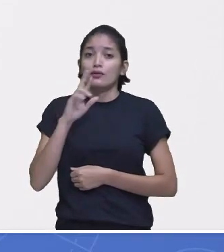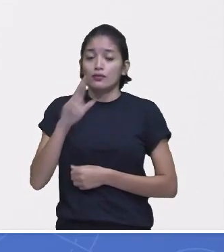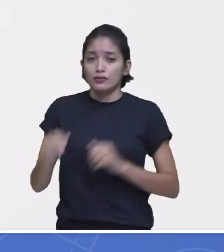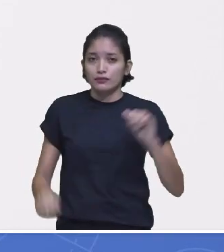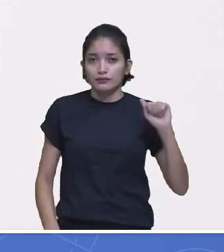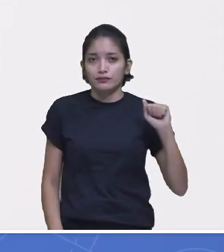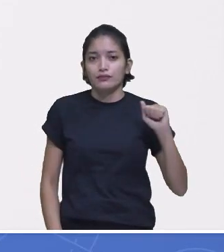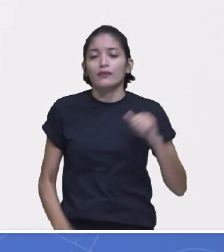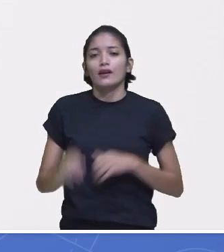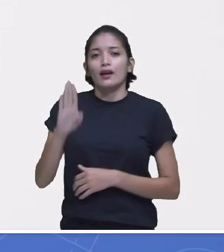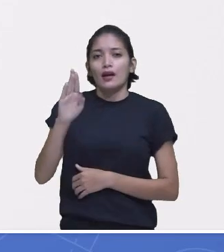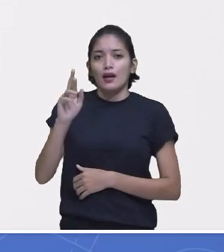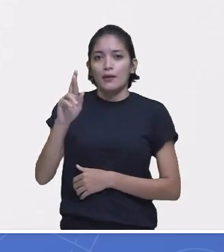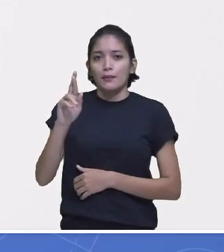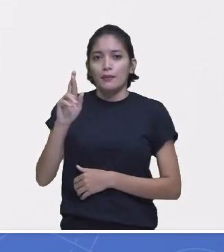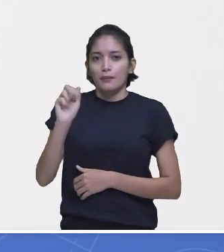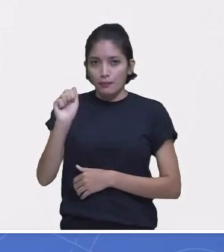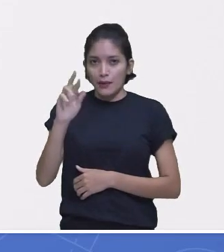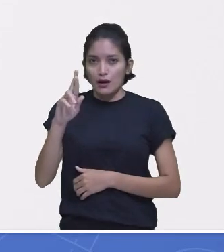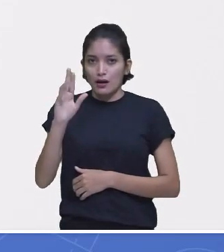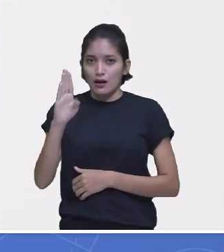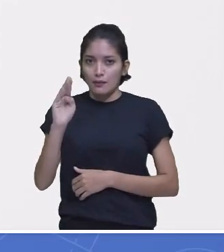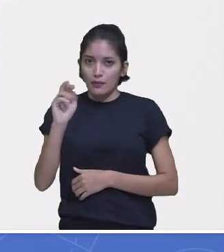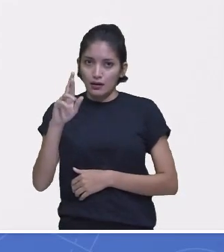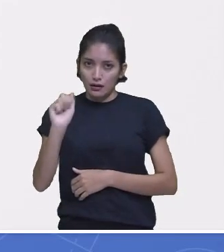Bárbara também respondeu a letra A.